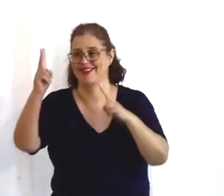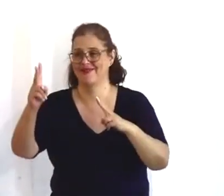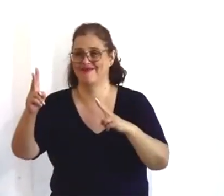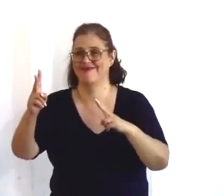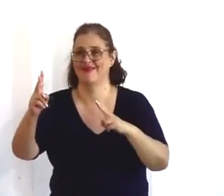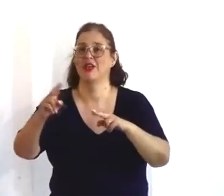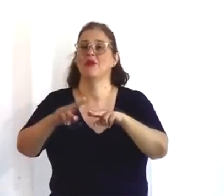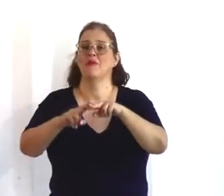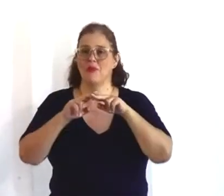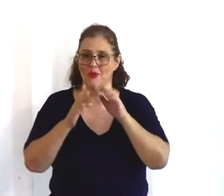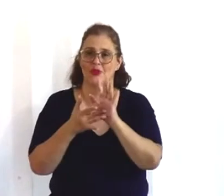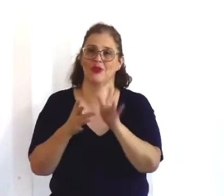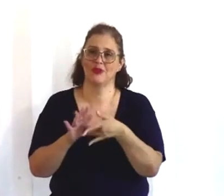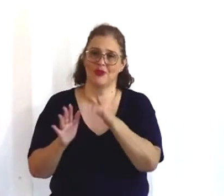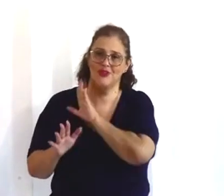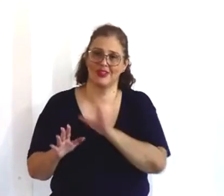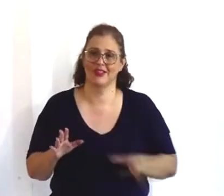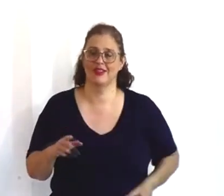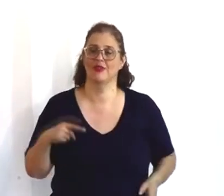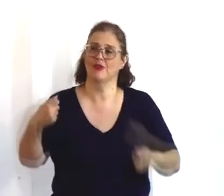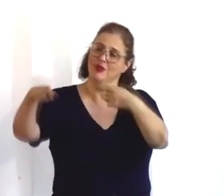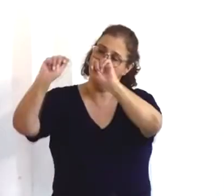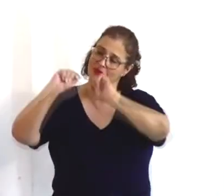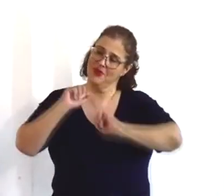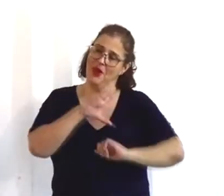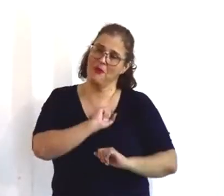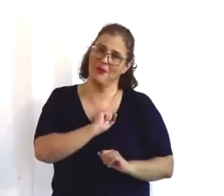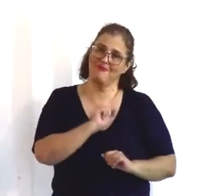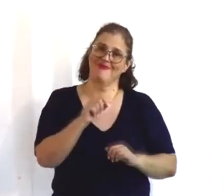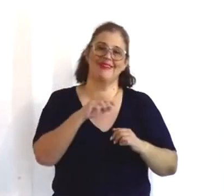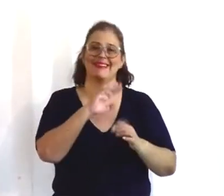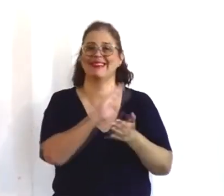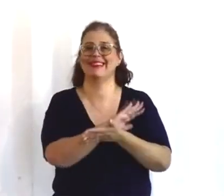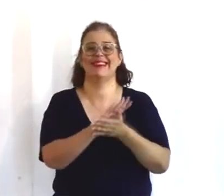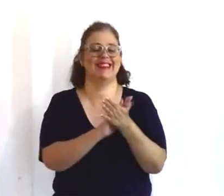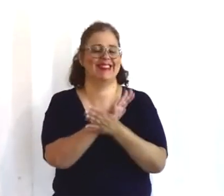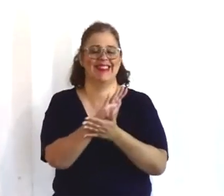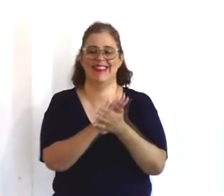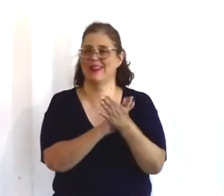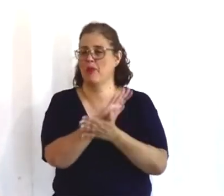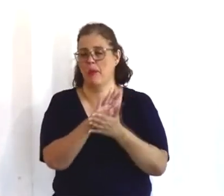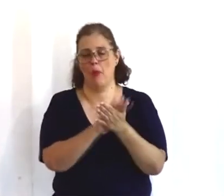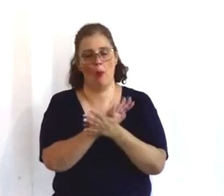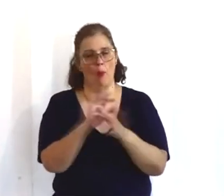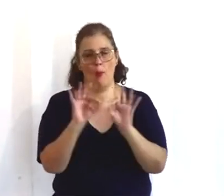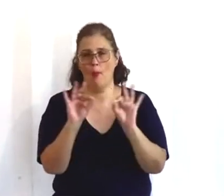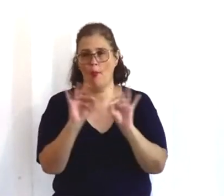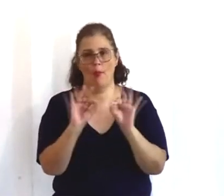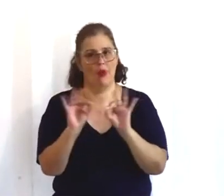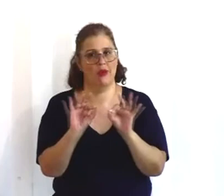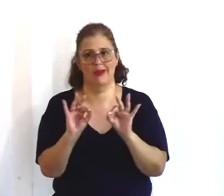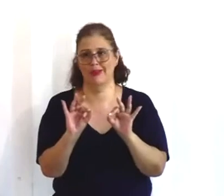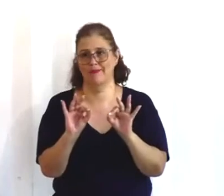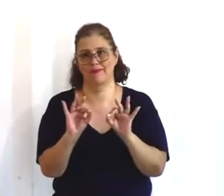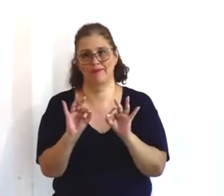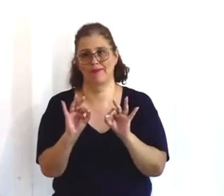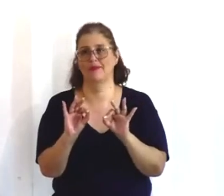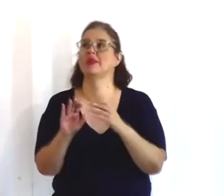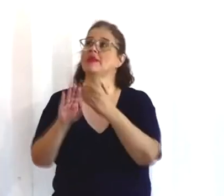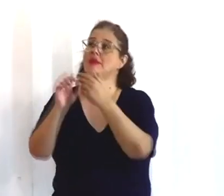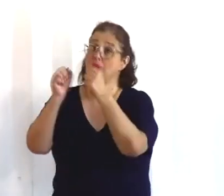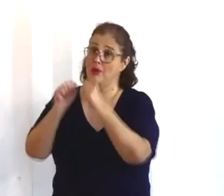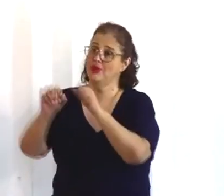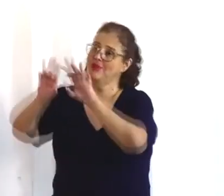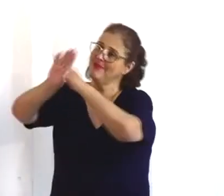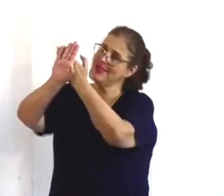Nada pode nos separar do amor de Deus em Cristo Jesus. Nada, nem a vida, nem a morte, nem